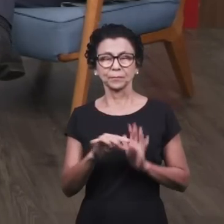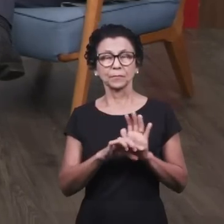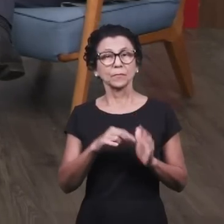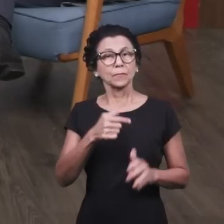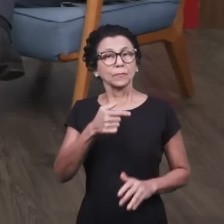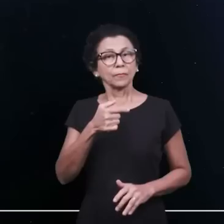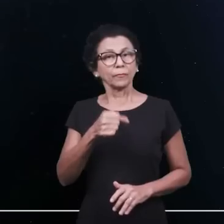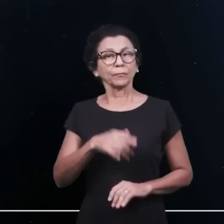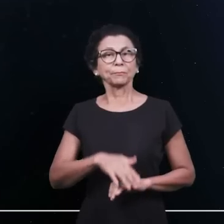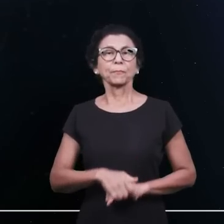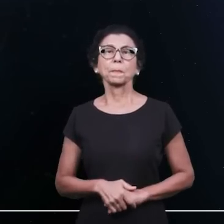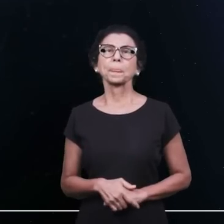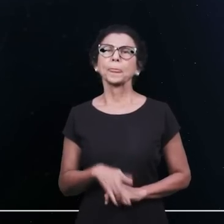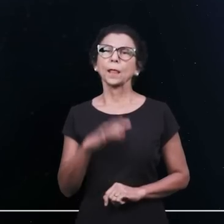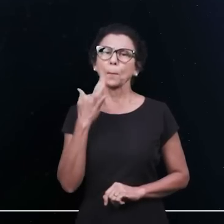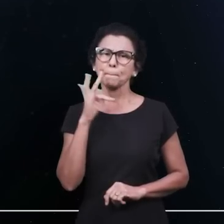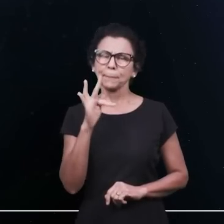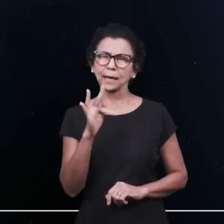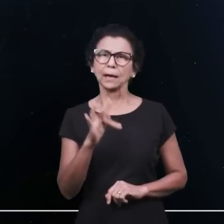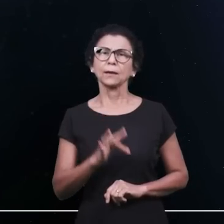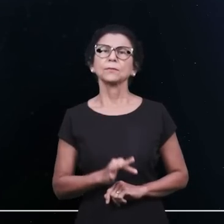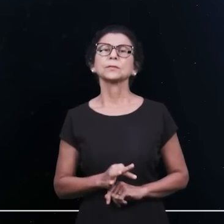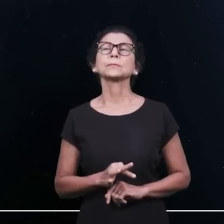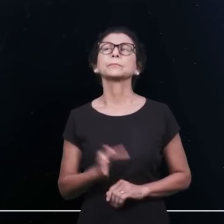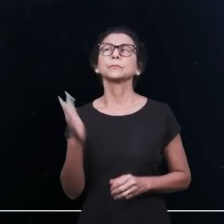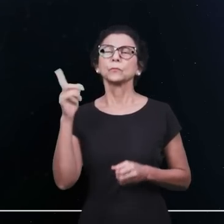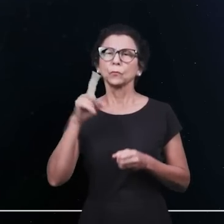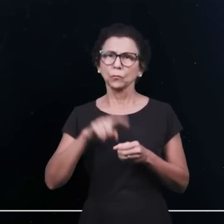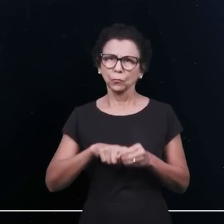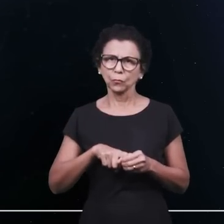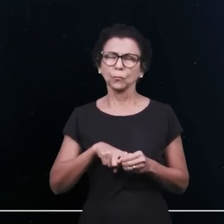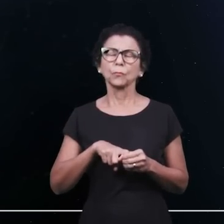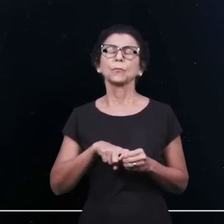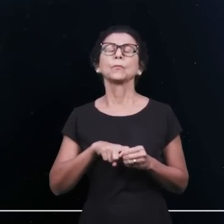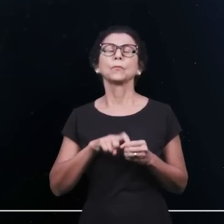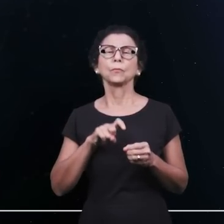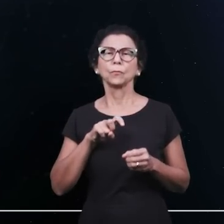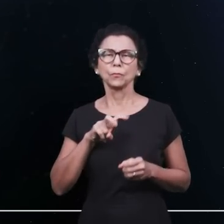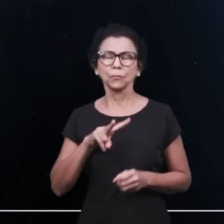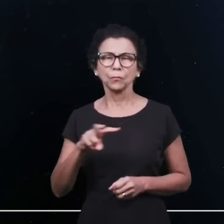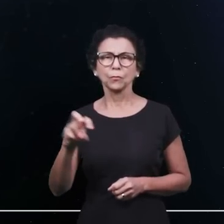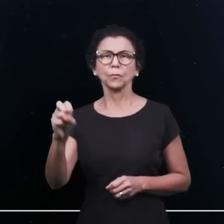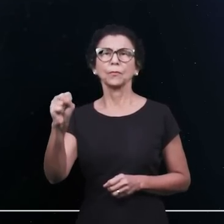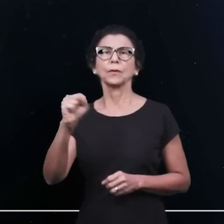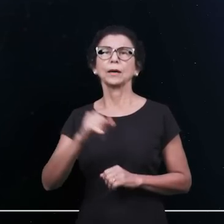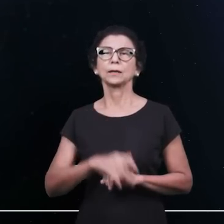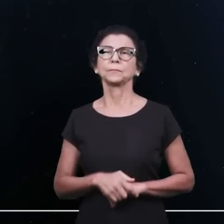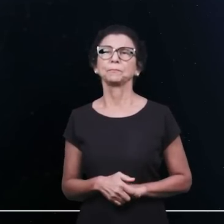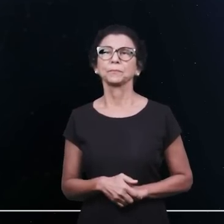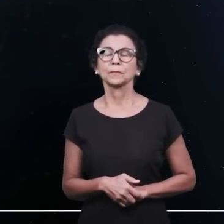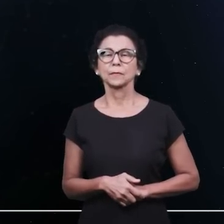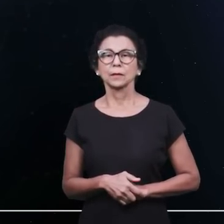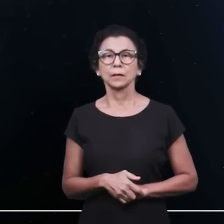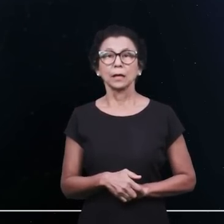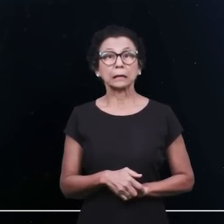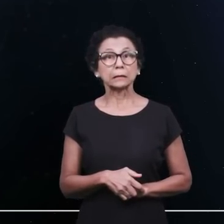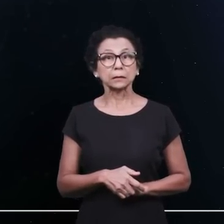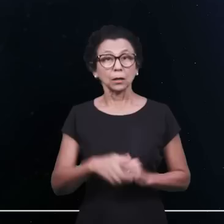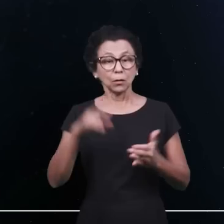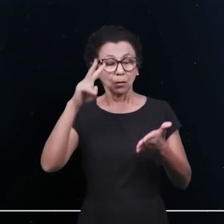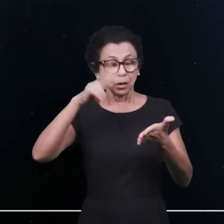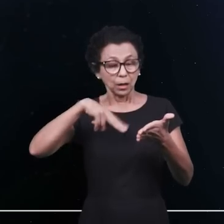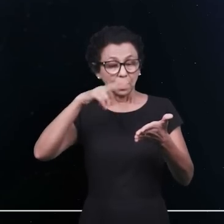7 diz assim: Eis que presto venho, bem-aventurado aquele que guarda as palavras da profecia desse